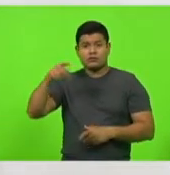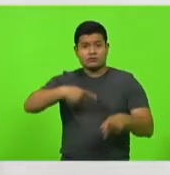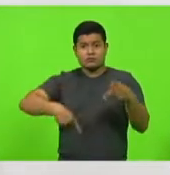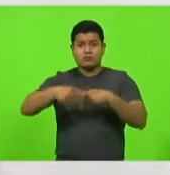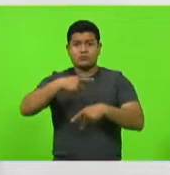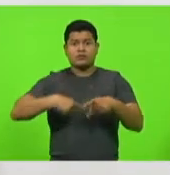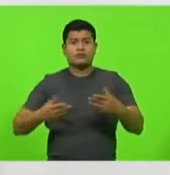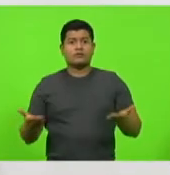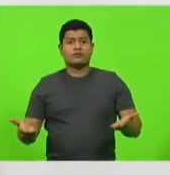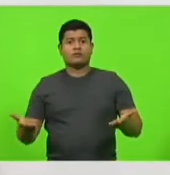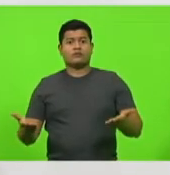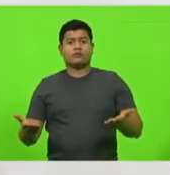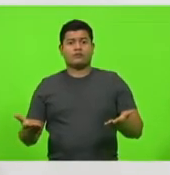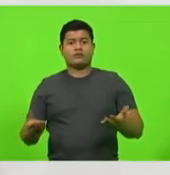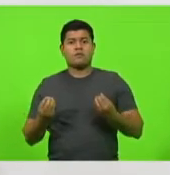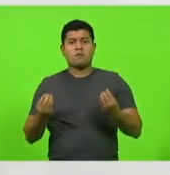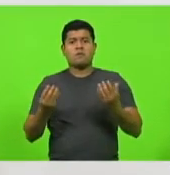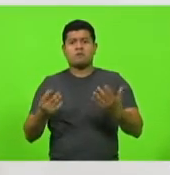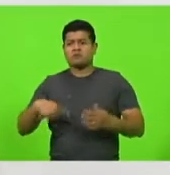Que é isso?